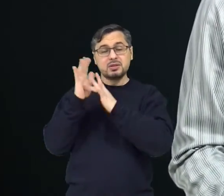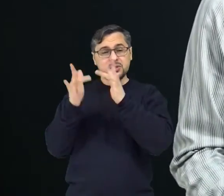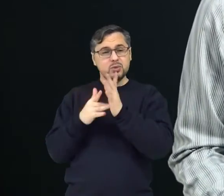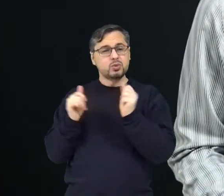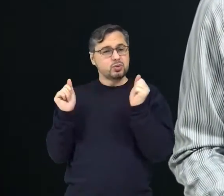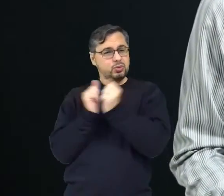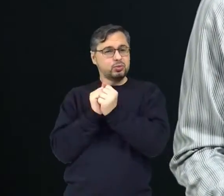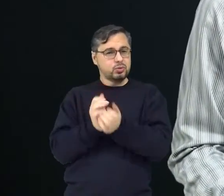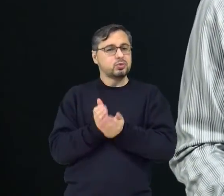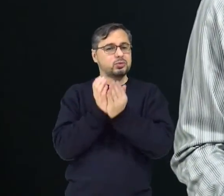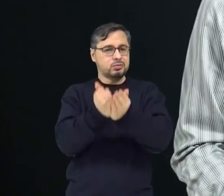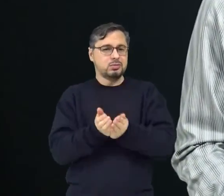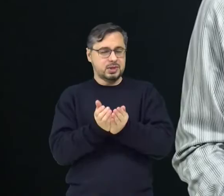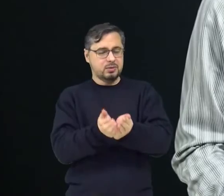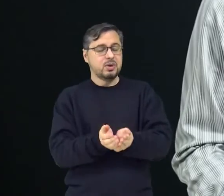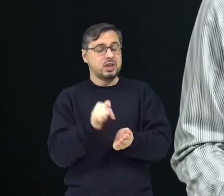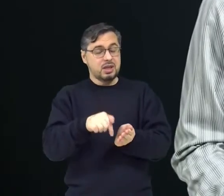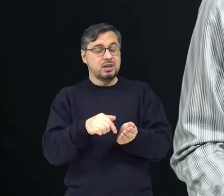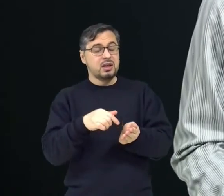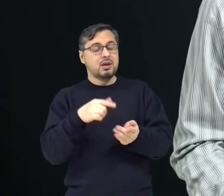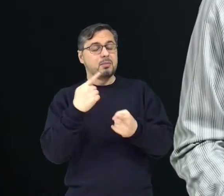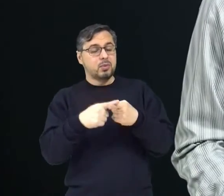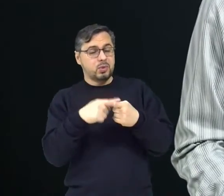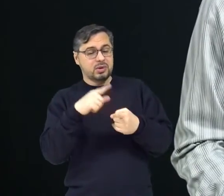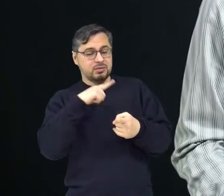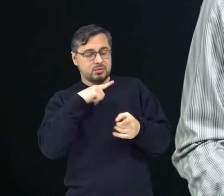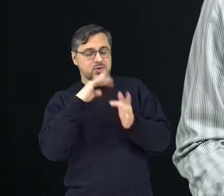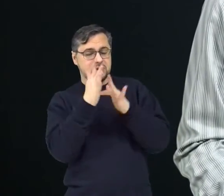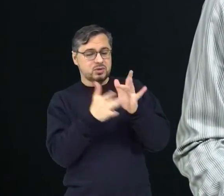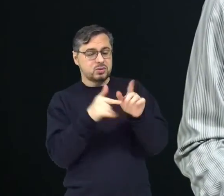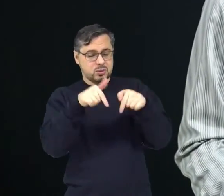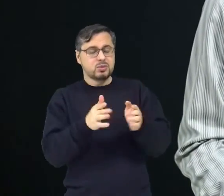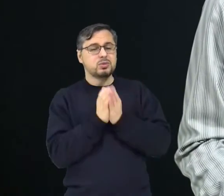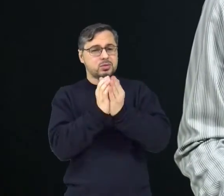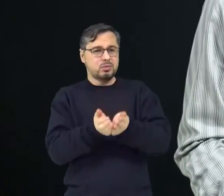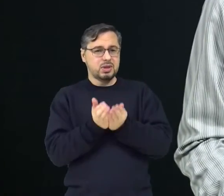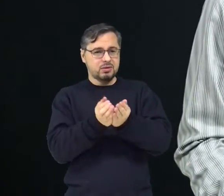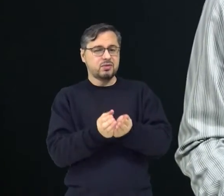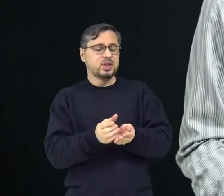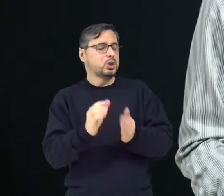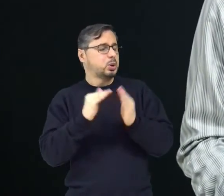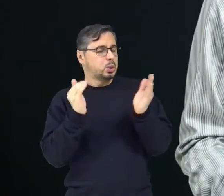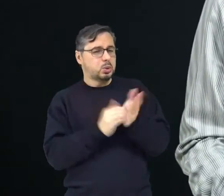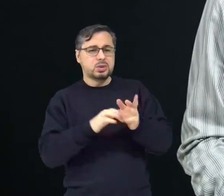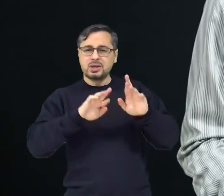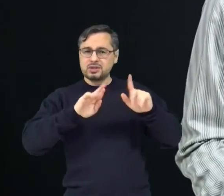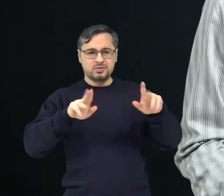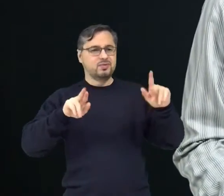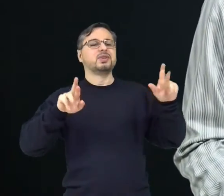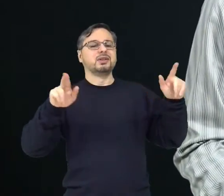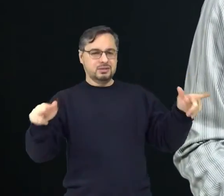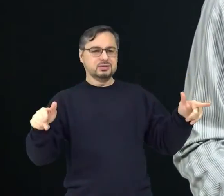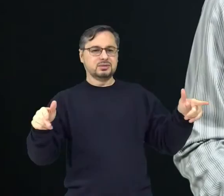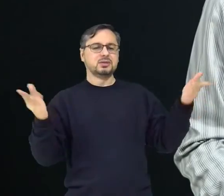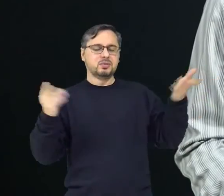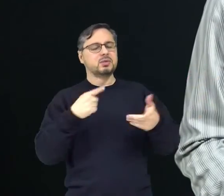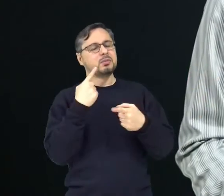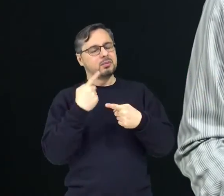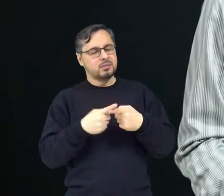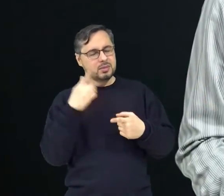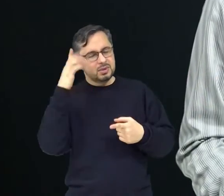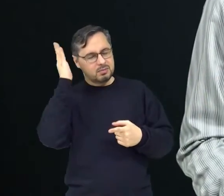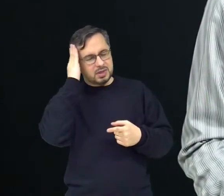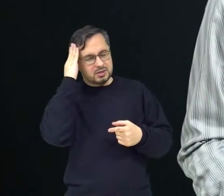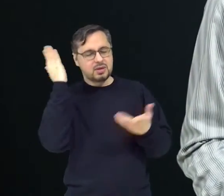de termos Jesus no barco faz toda a diferença e é o que eu espero que a meditação desta manhã venha a